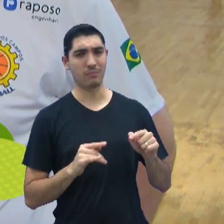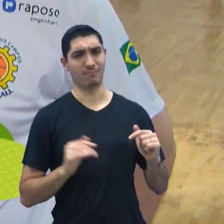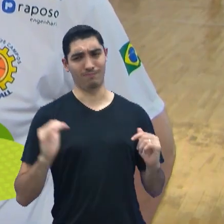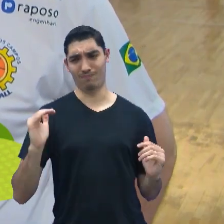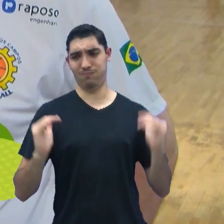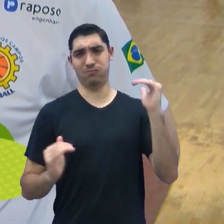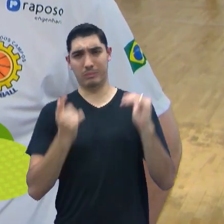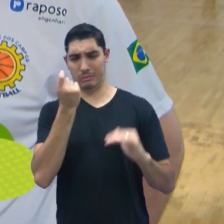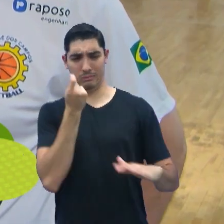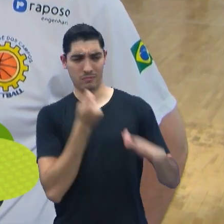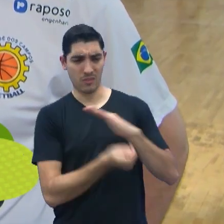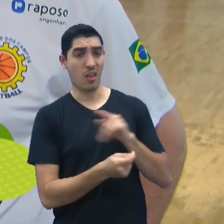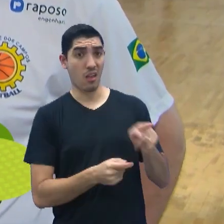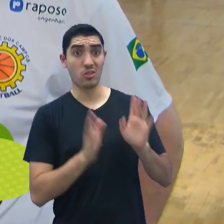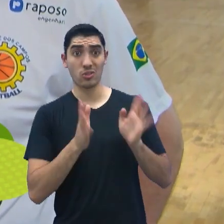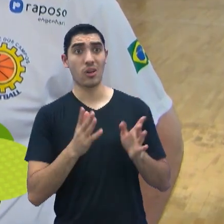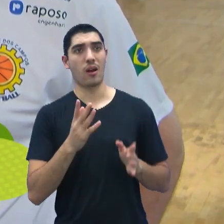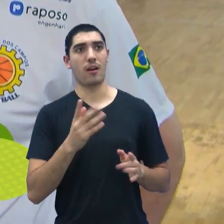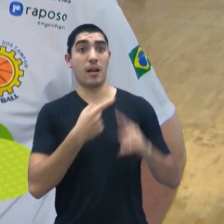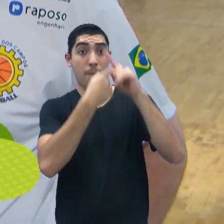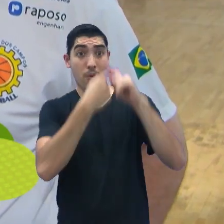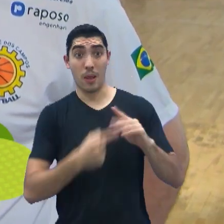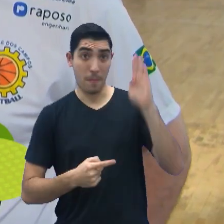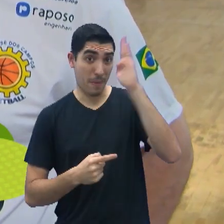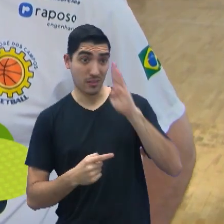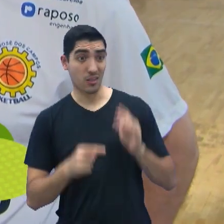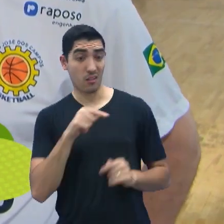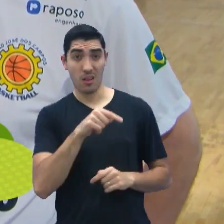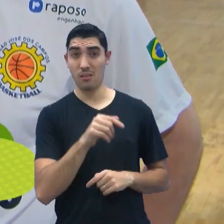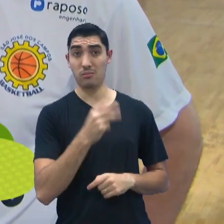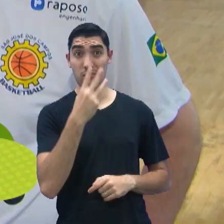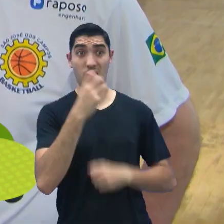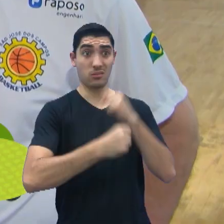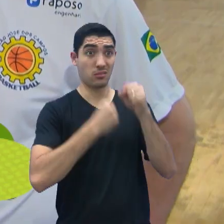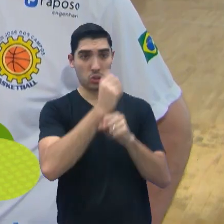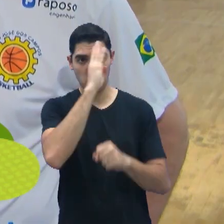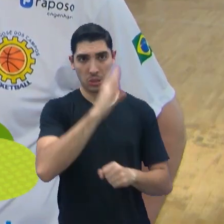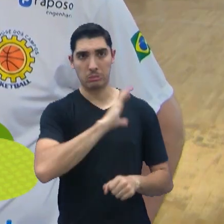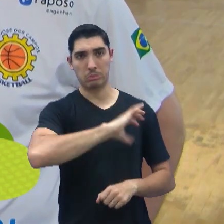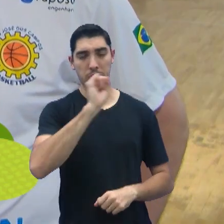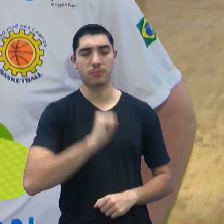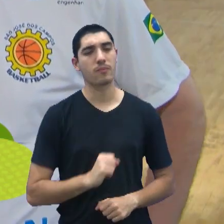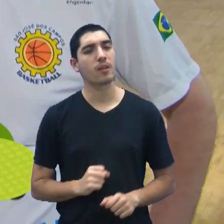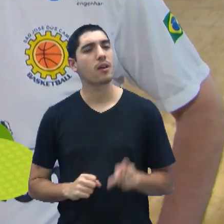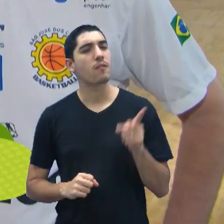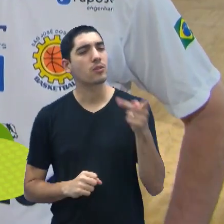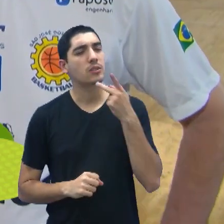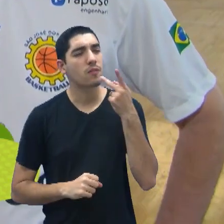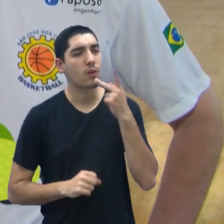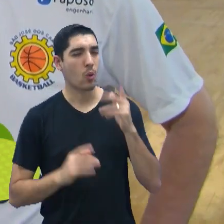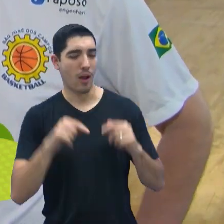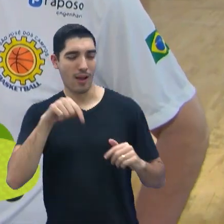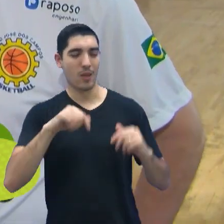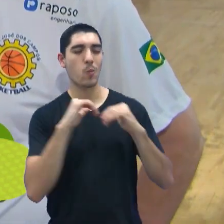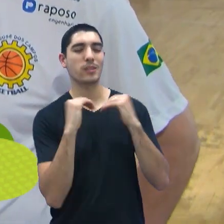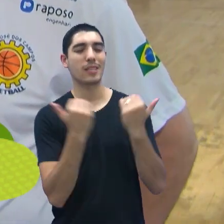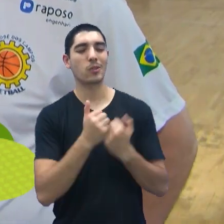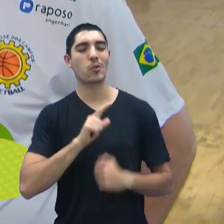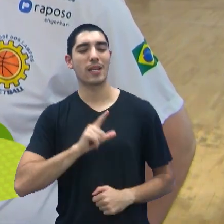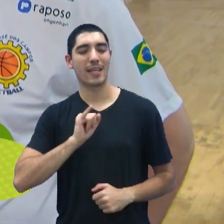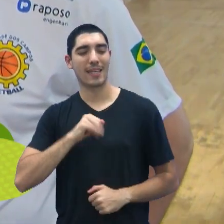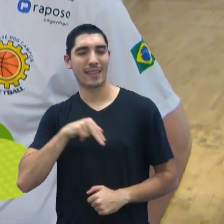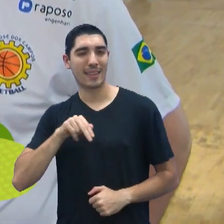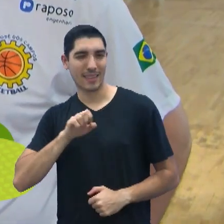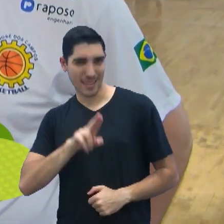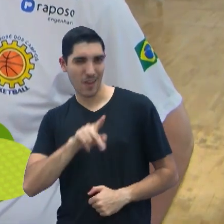tricampeão do NBB. Mas vamos tentar fazer um grande jogo e buscar essa vitória. Você falou um pouquinho do Lineu, né? É uma casa que você já conhece, né, muito bem aqui,